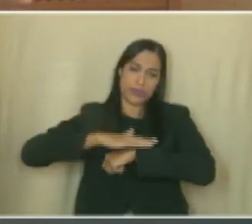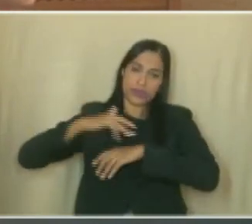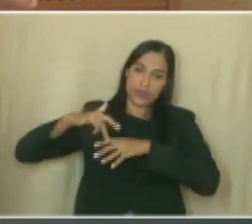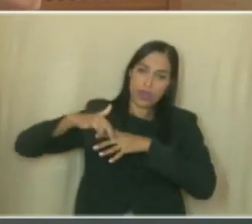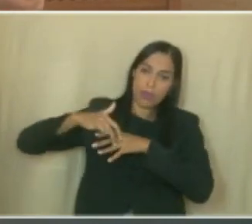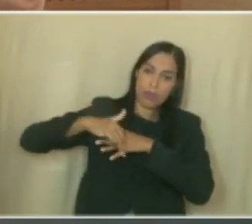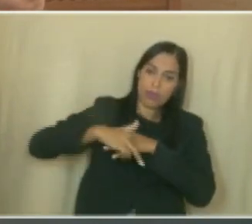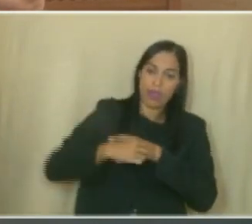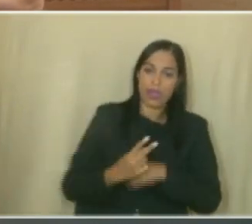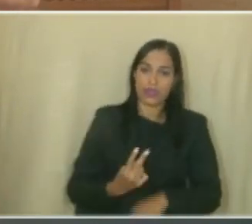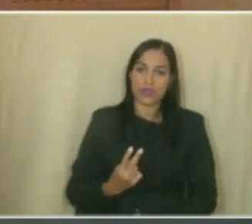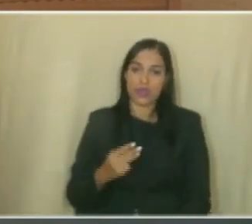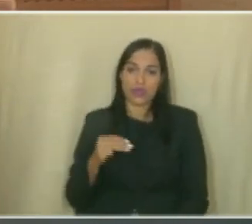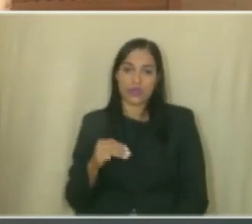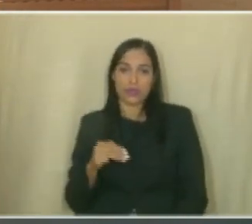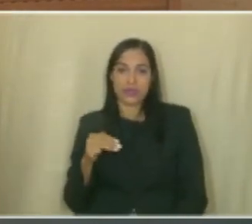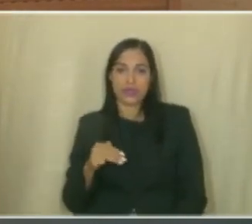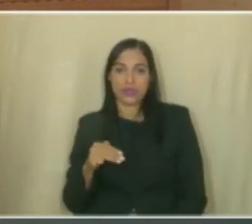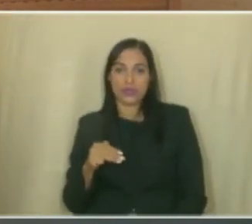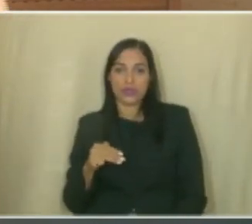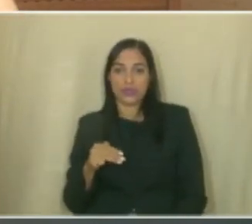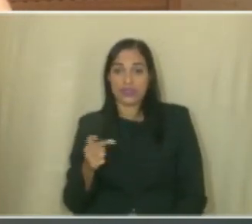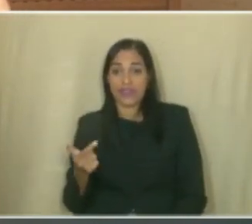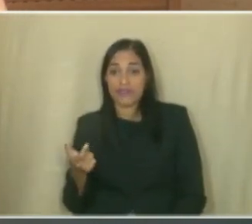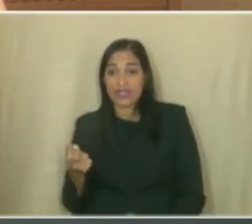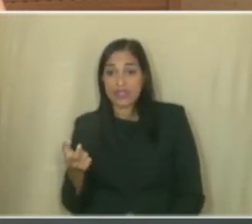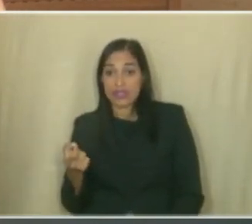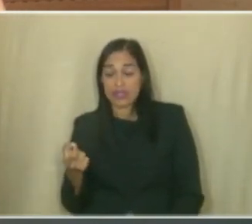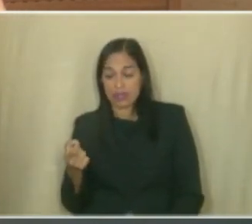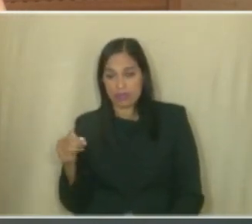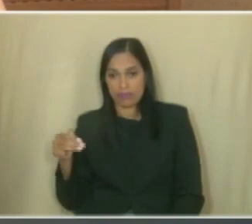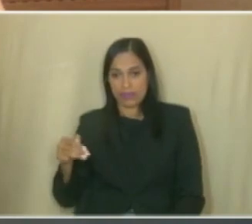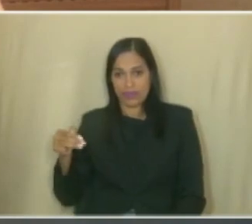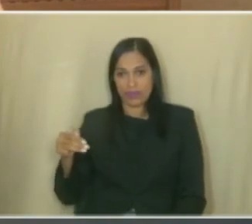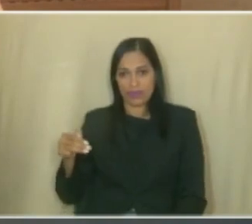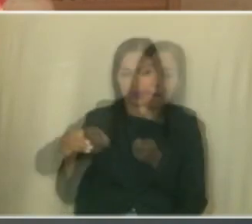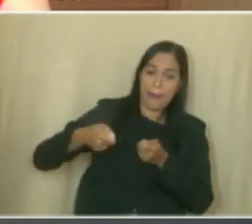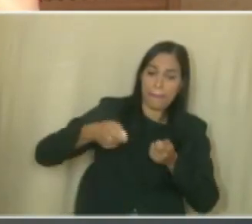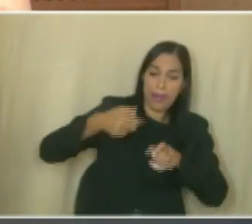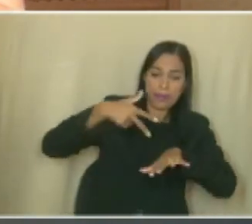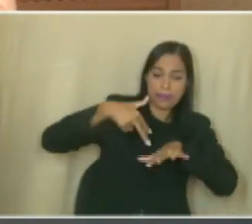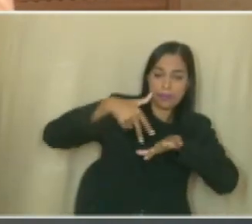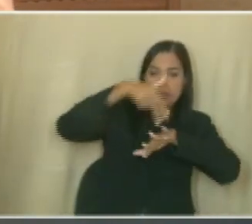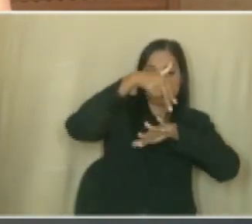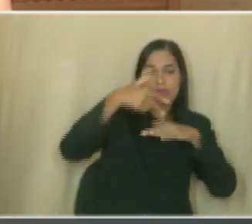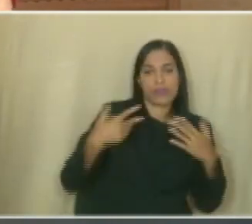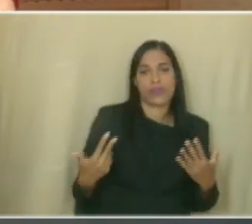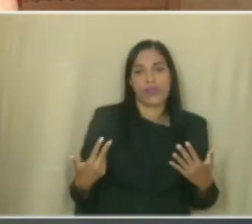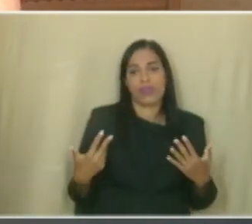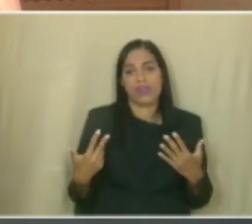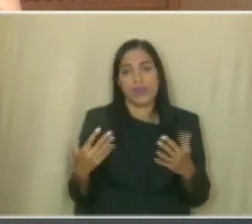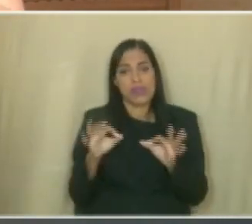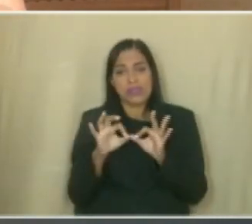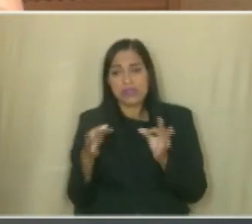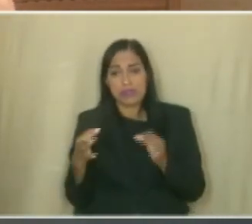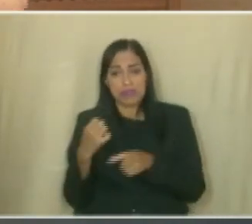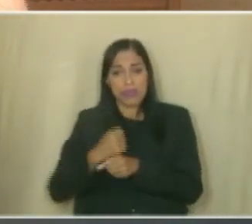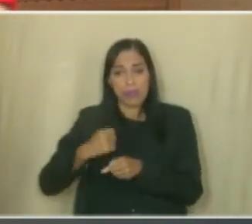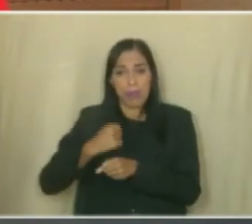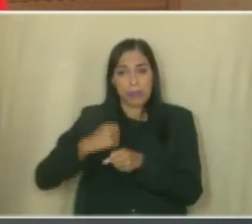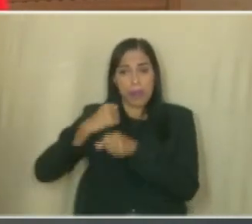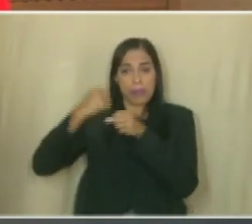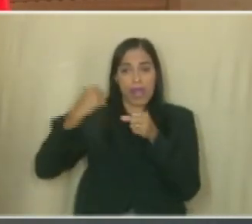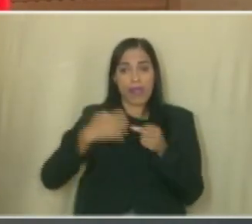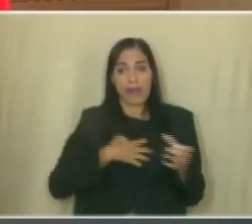fez em 2 minutos, ela leva 20 para fazer. Então é uma simples obra de acessibilidade,